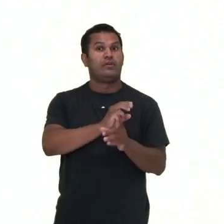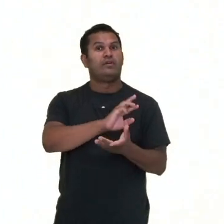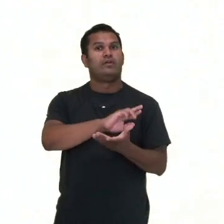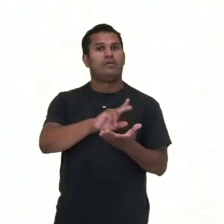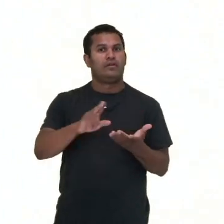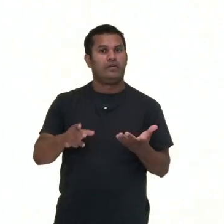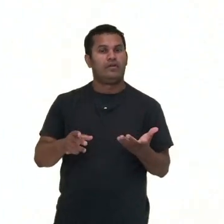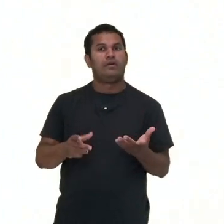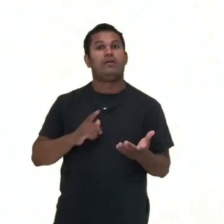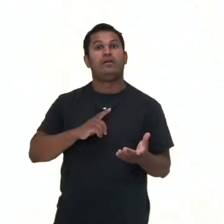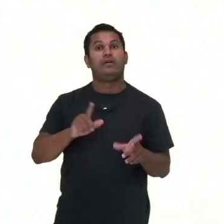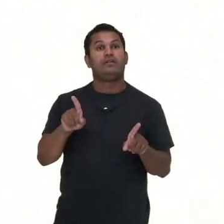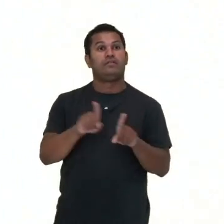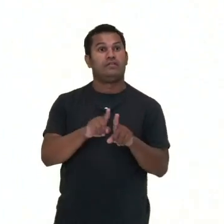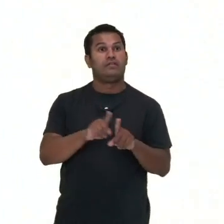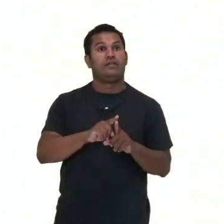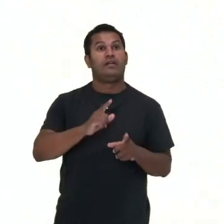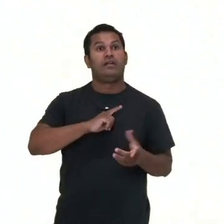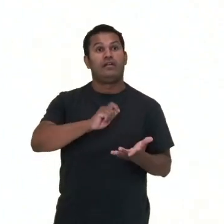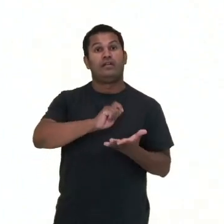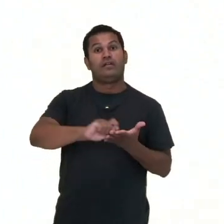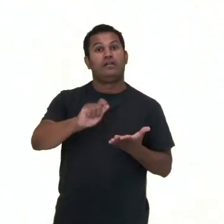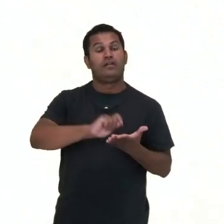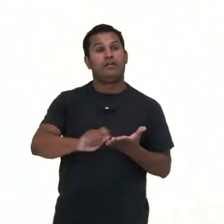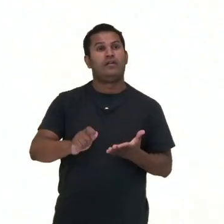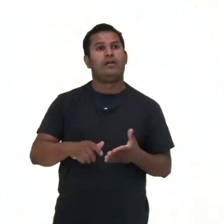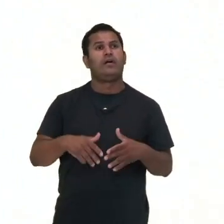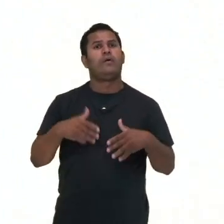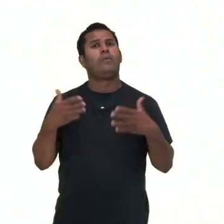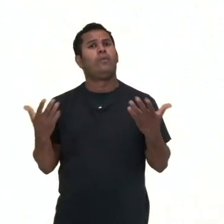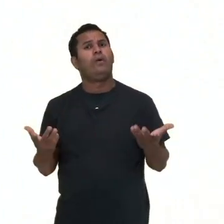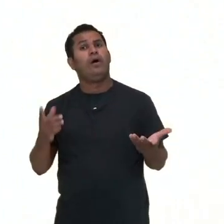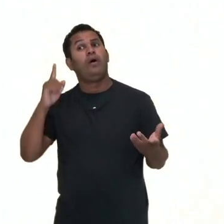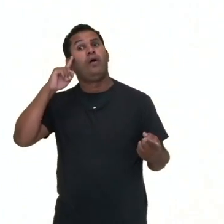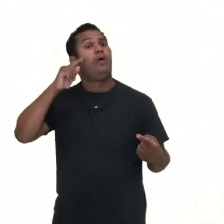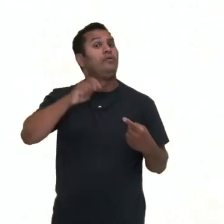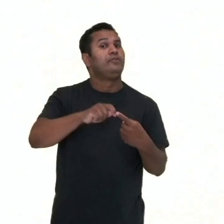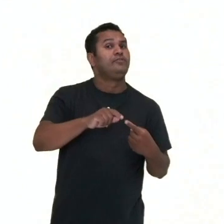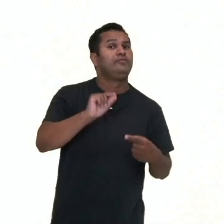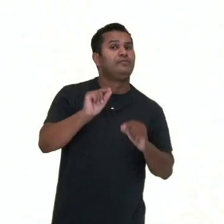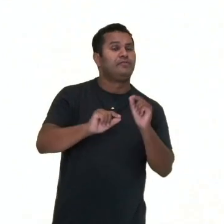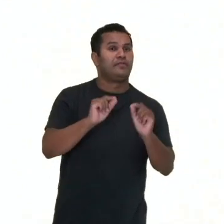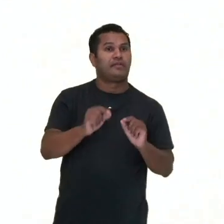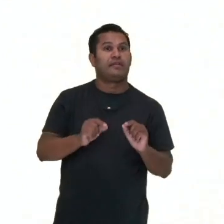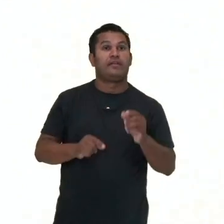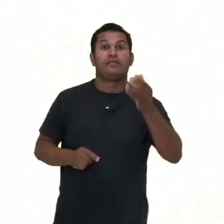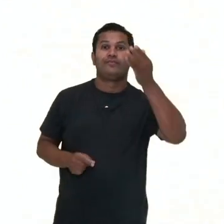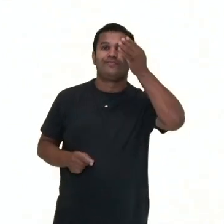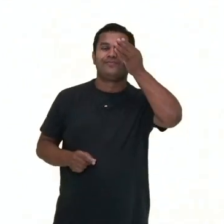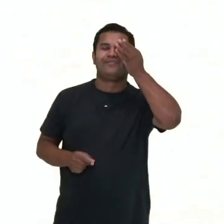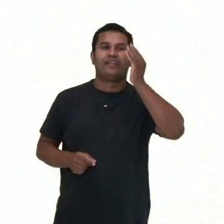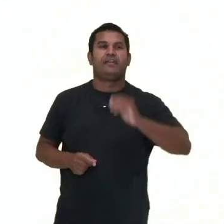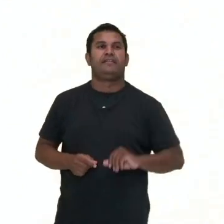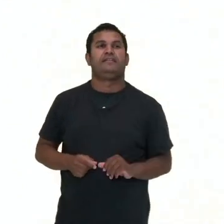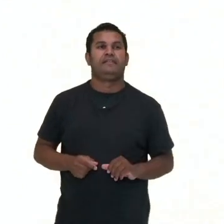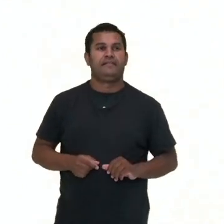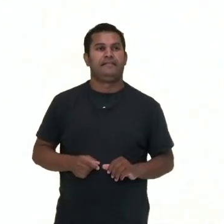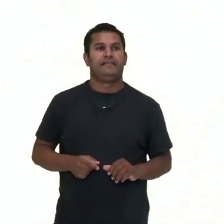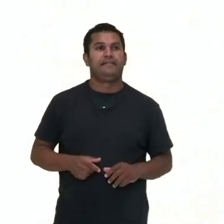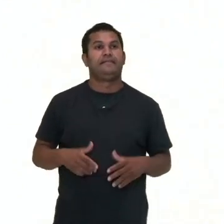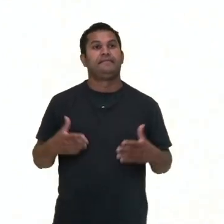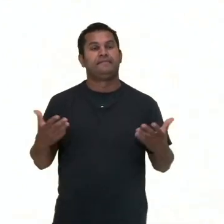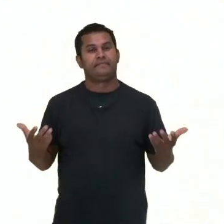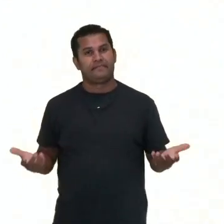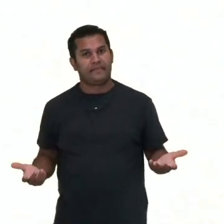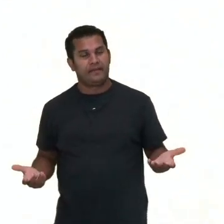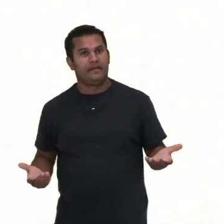comércio veio também a pirataria. Qual era o interesse dos piratas? Uma das áreas mais vulneráveis